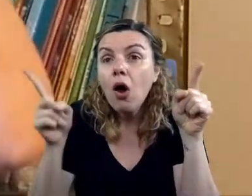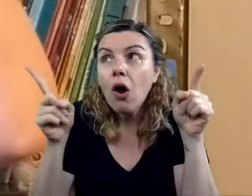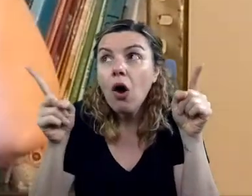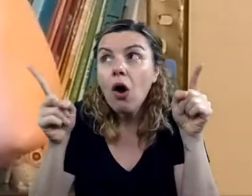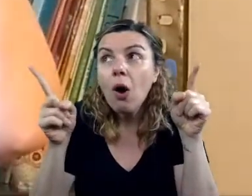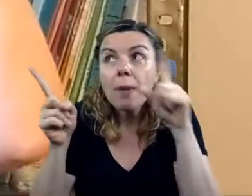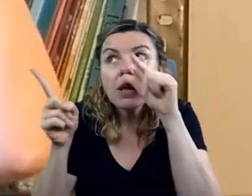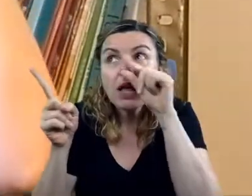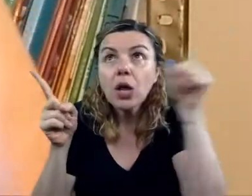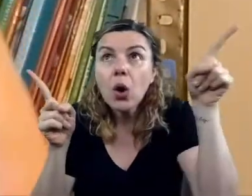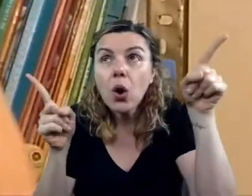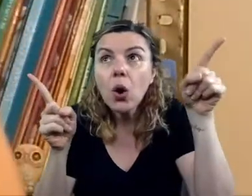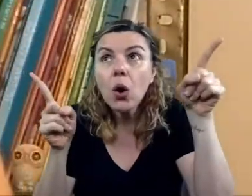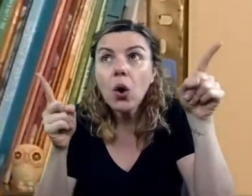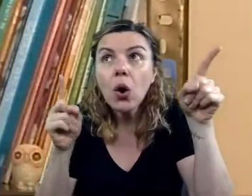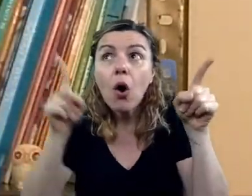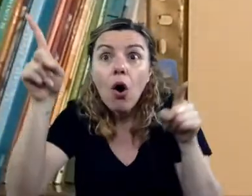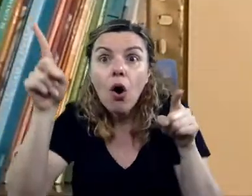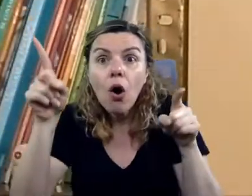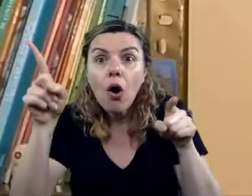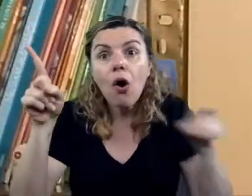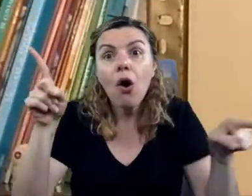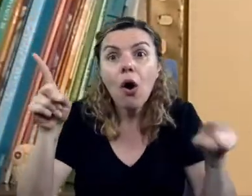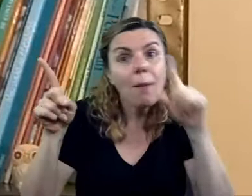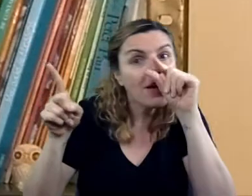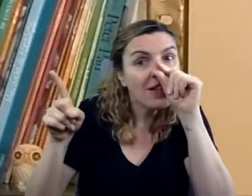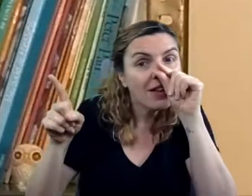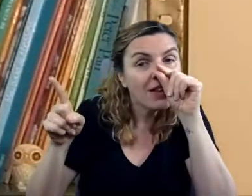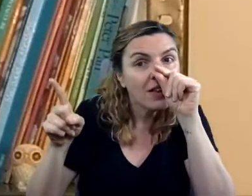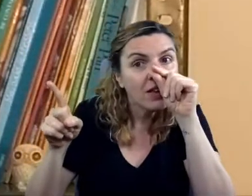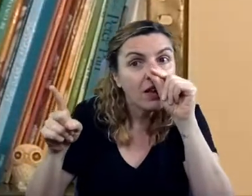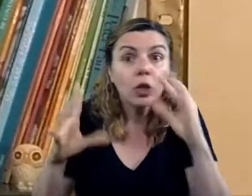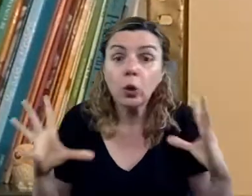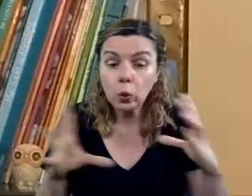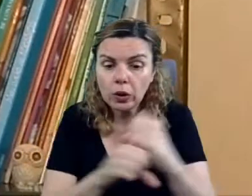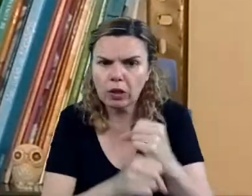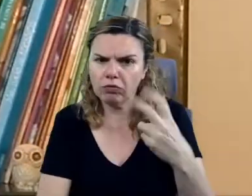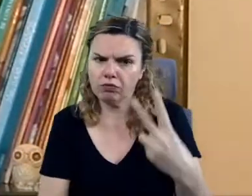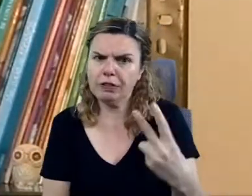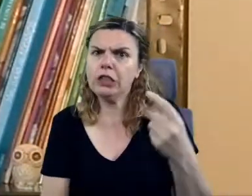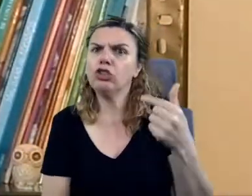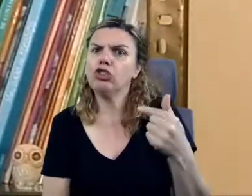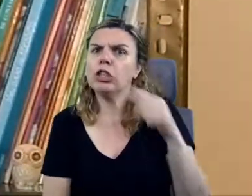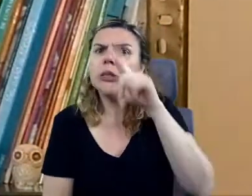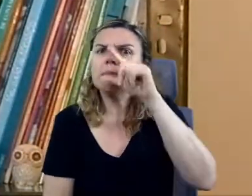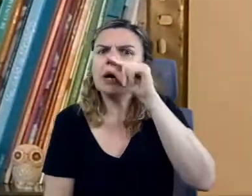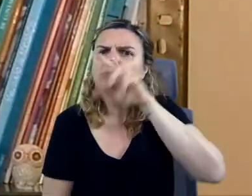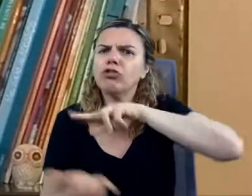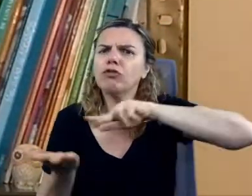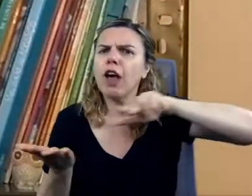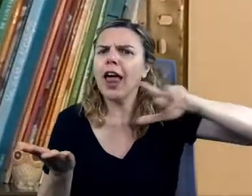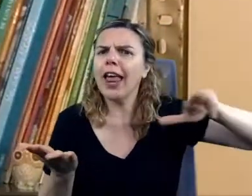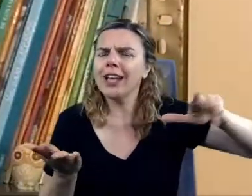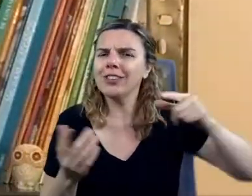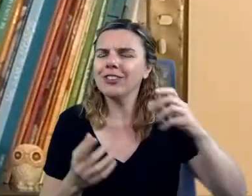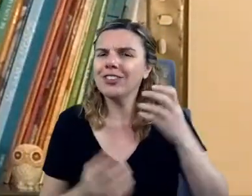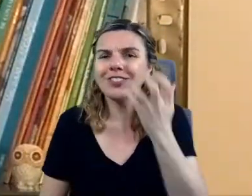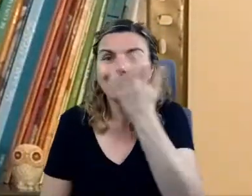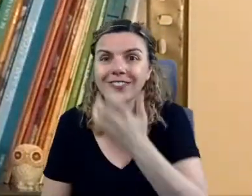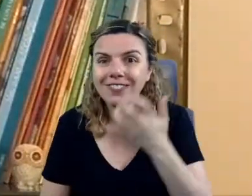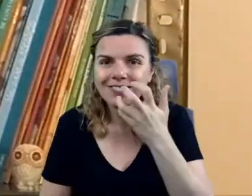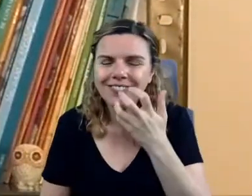com o dedo o lugar de onde vinha o canto de cada pássaro. Ouvimos 27 cantos